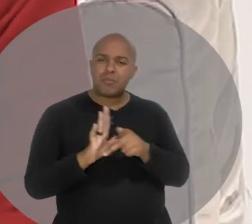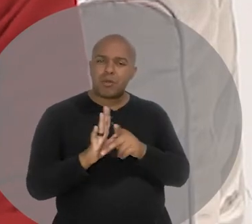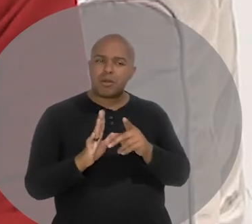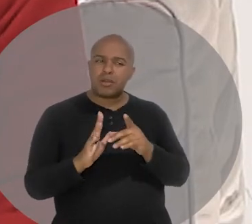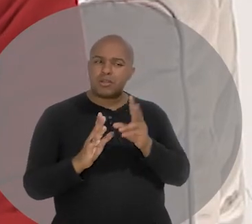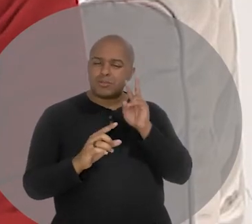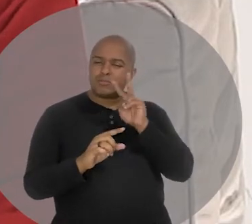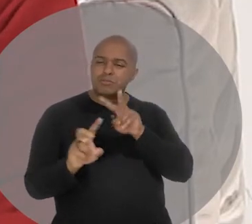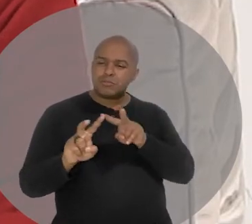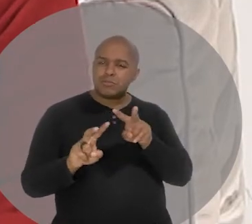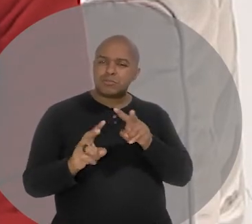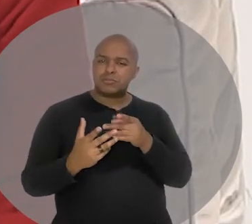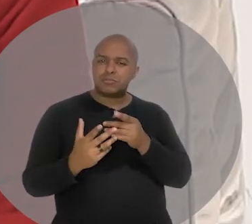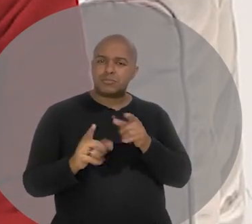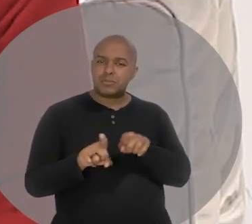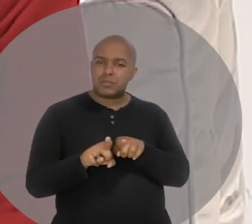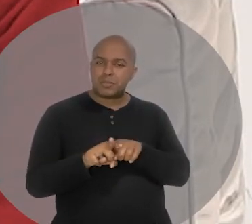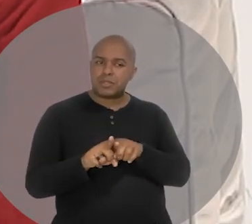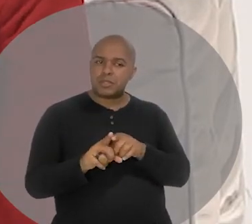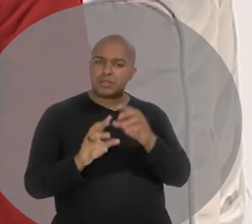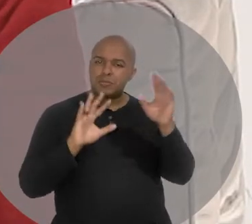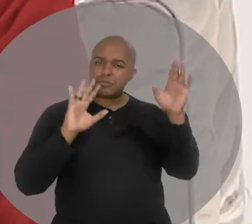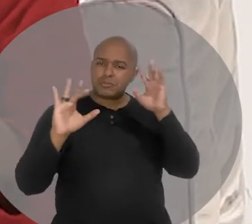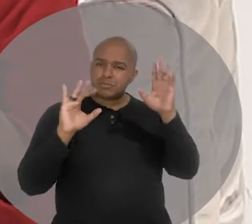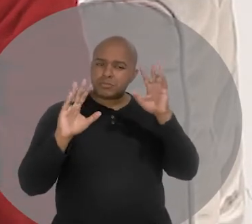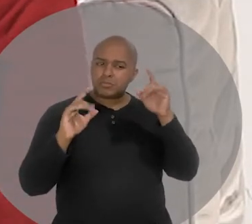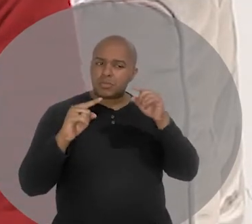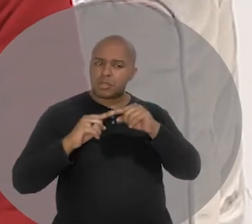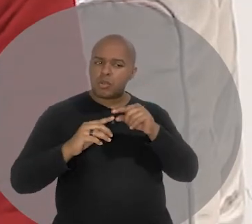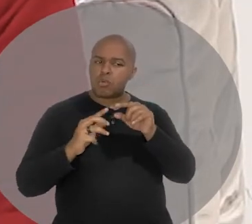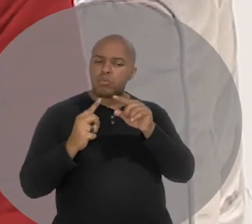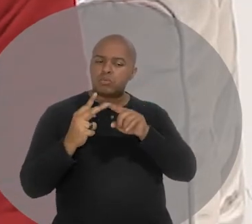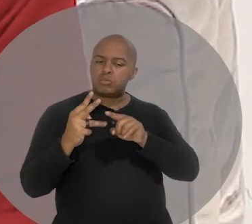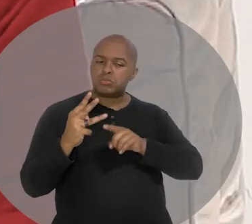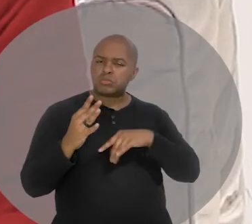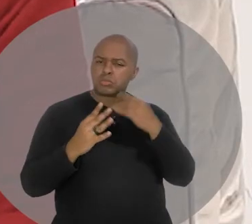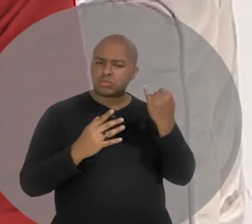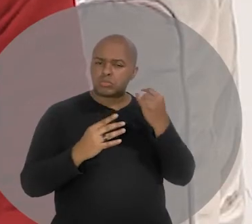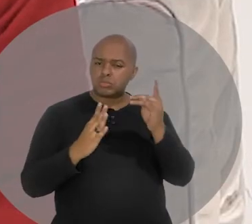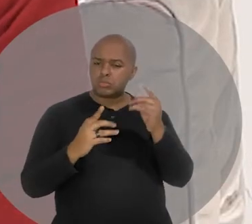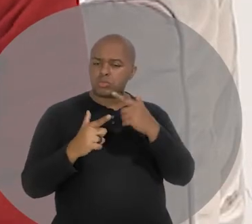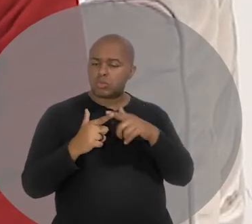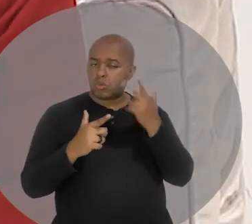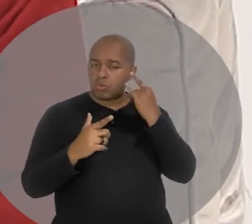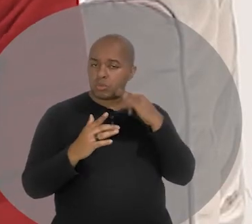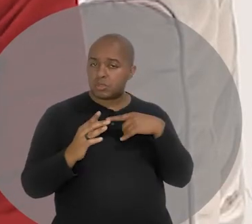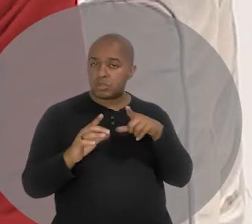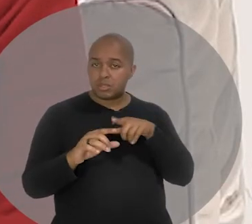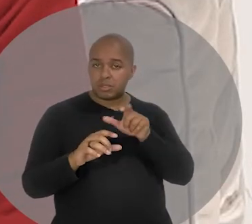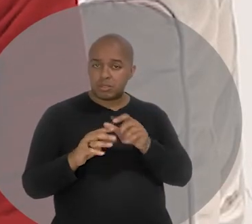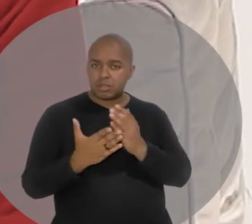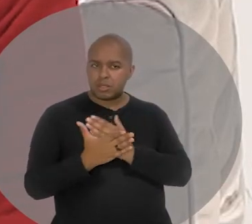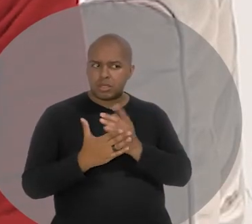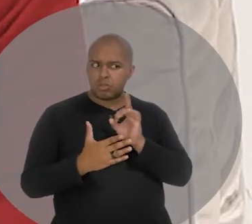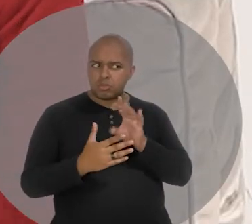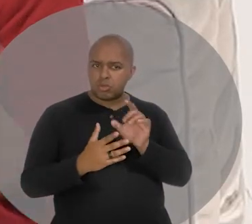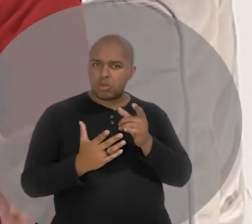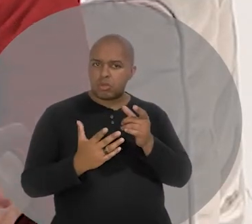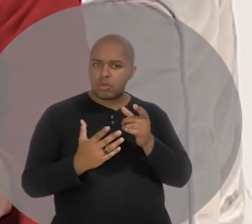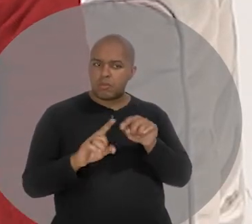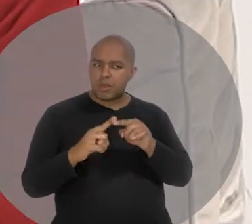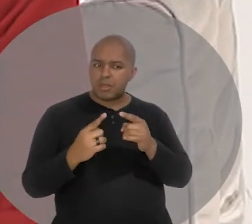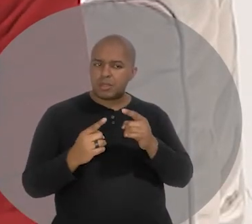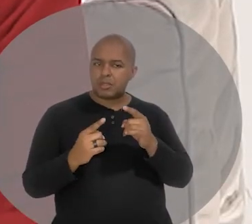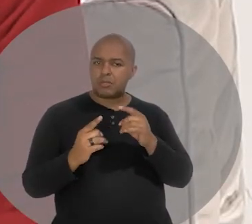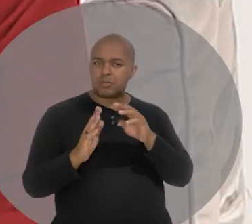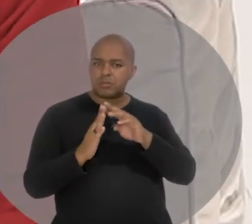visualizar e refletir os critérios tradicionais de ensino. Não somente ensino